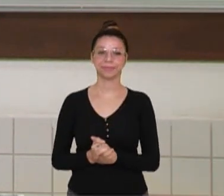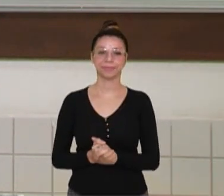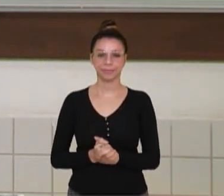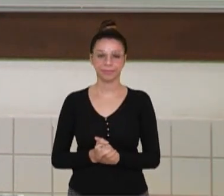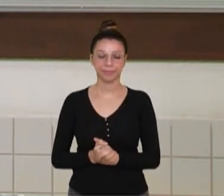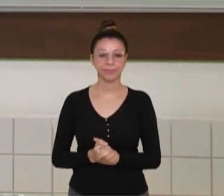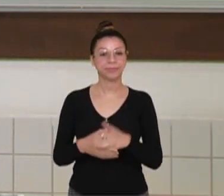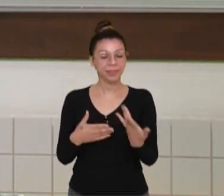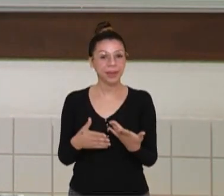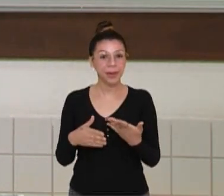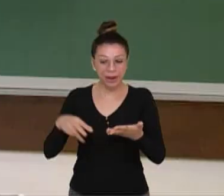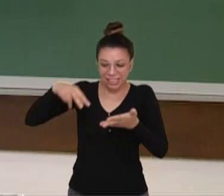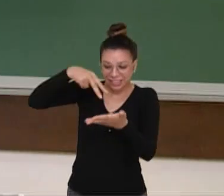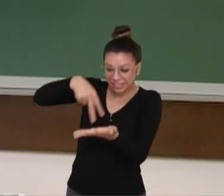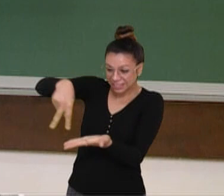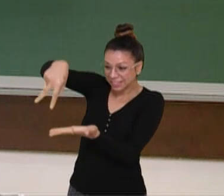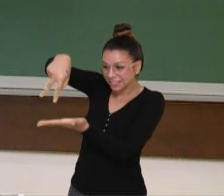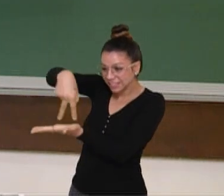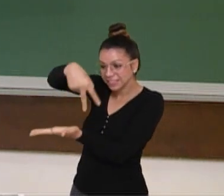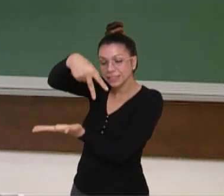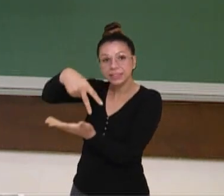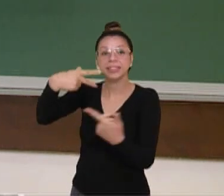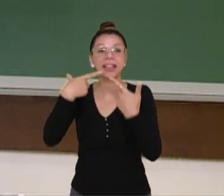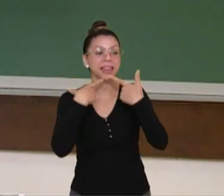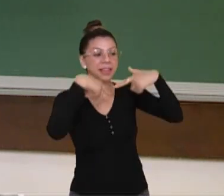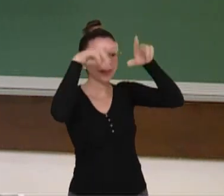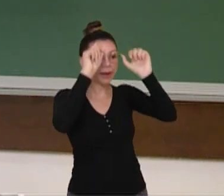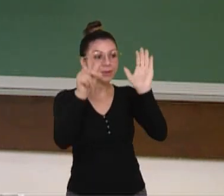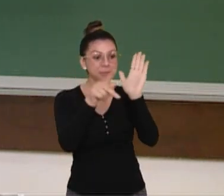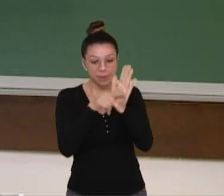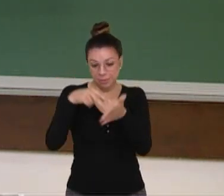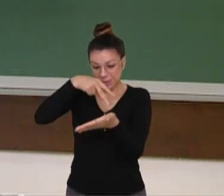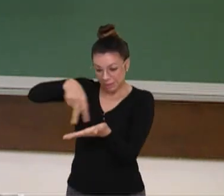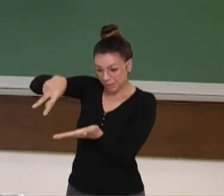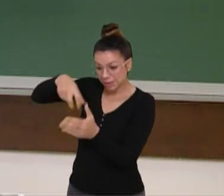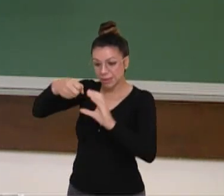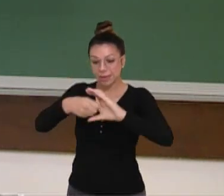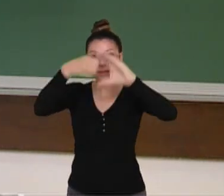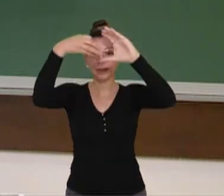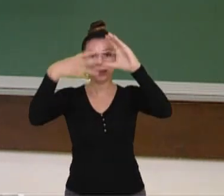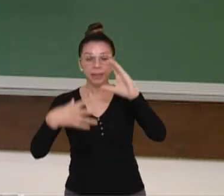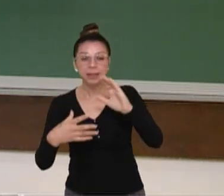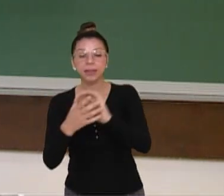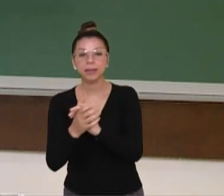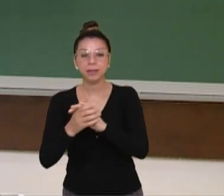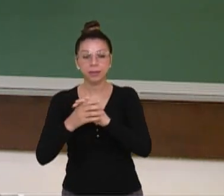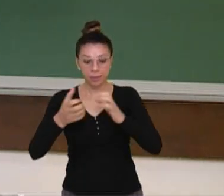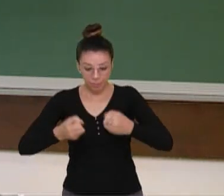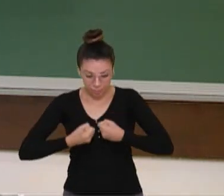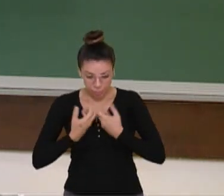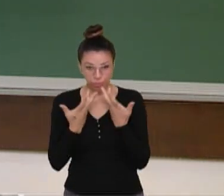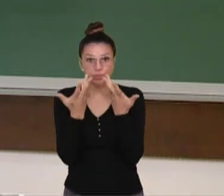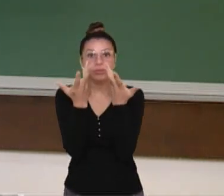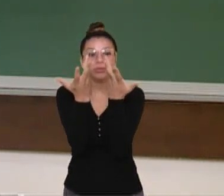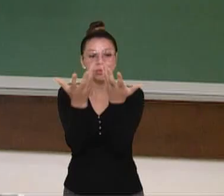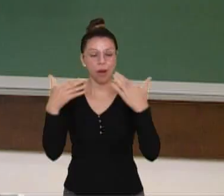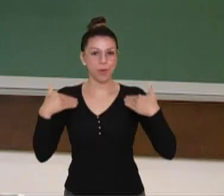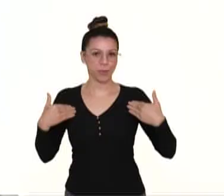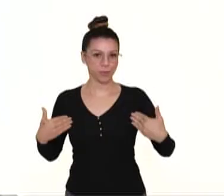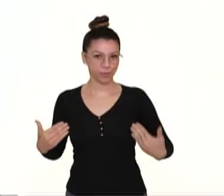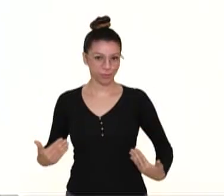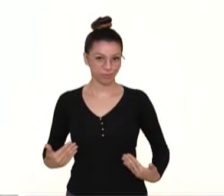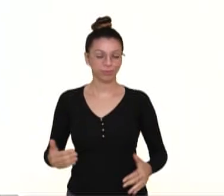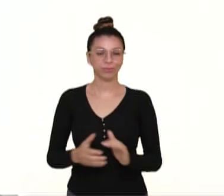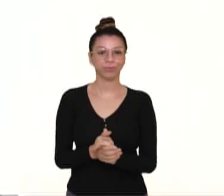Então, dançar. Dançar, a linguagem da dança é caracterizada pela ação inteligente do corpo.